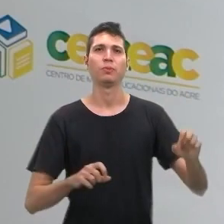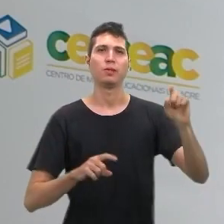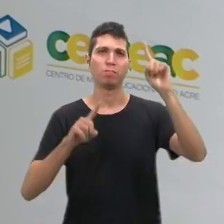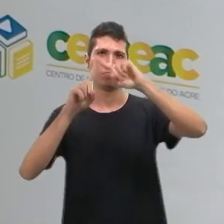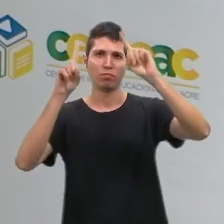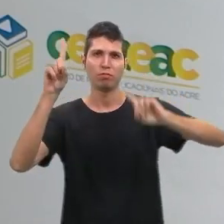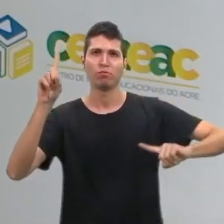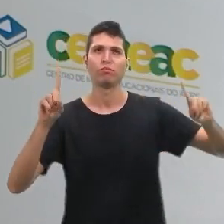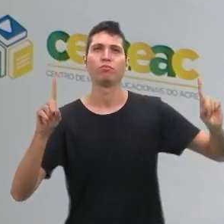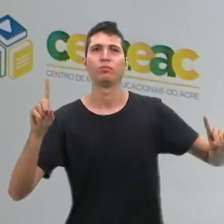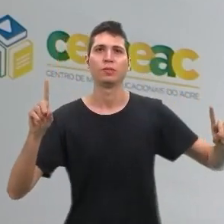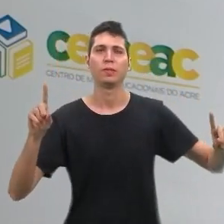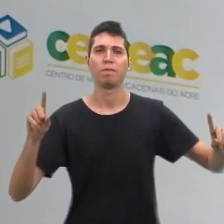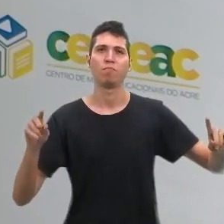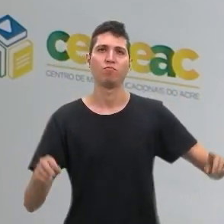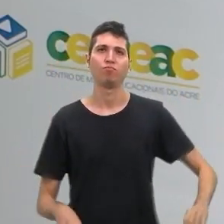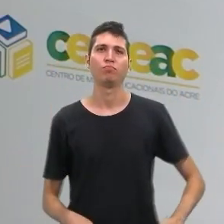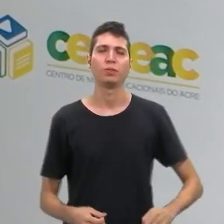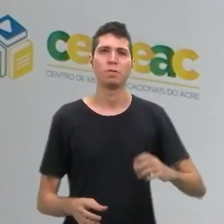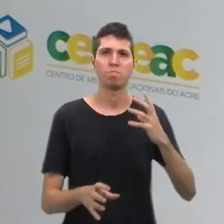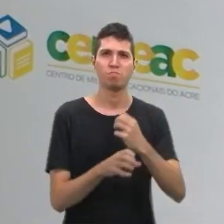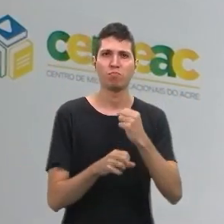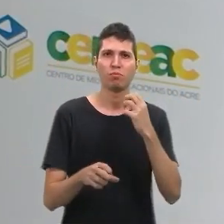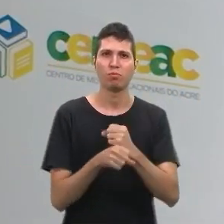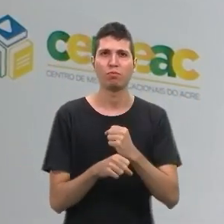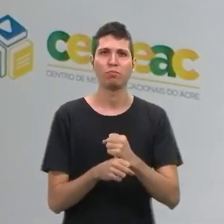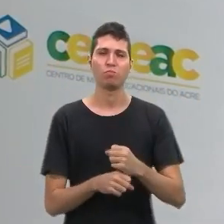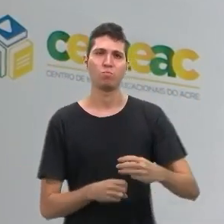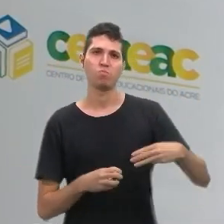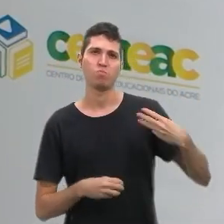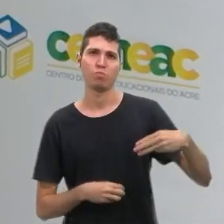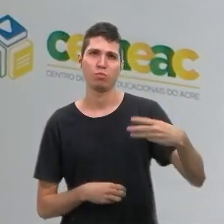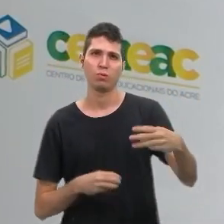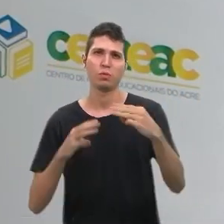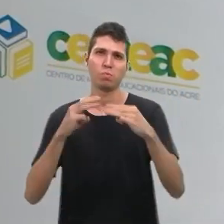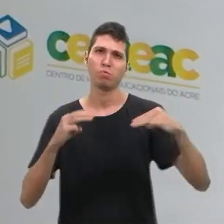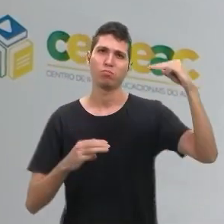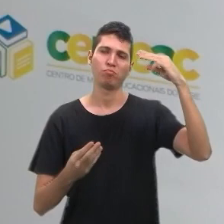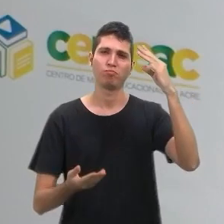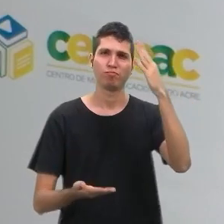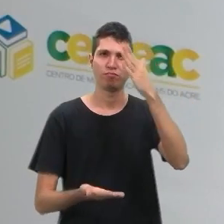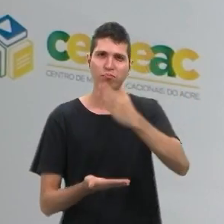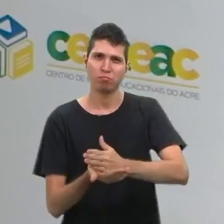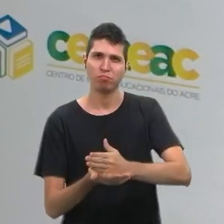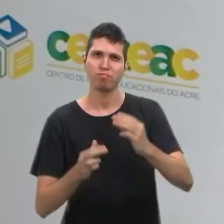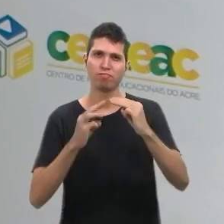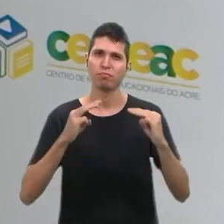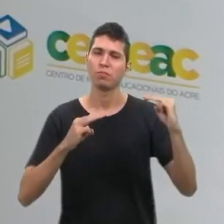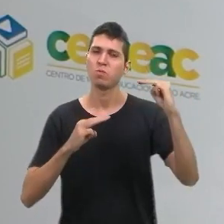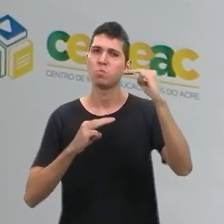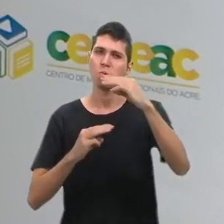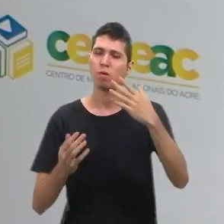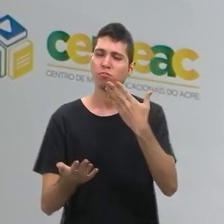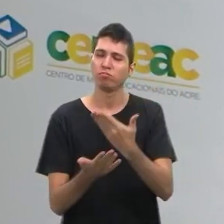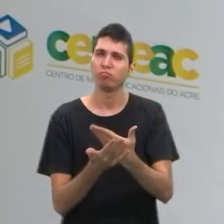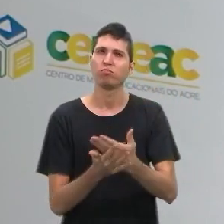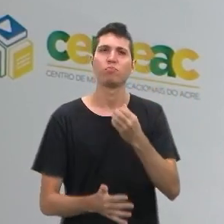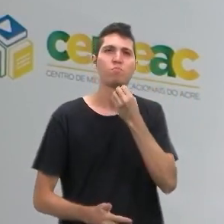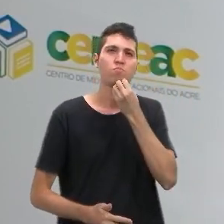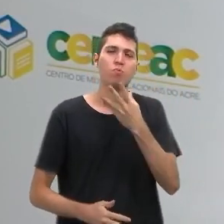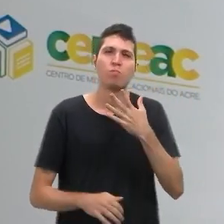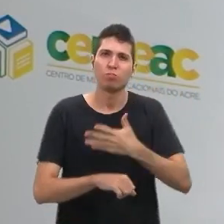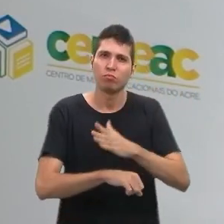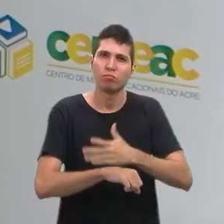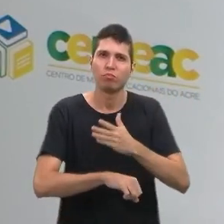estatística. Vamos falar basicamente das três Marias, né? Moda, média e mediana. Ok, pessoal? Uma aula boa, pratiquem essa aula. Essa é